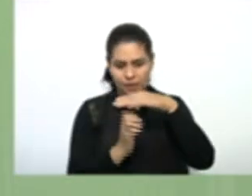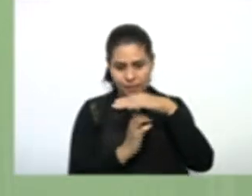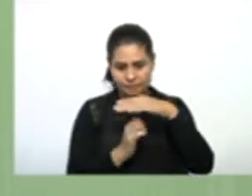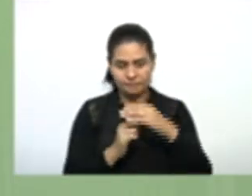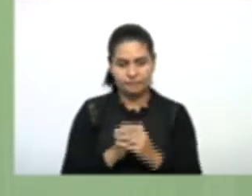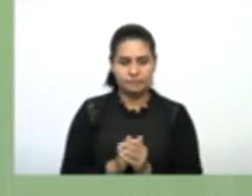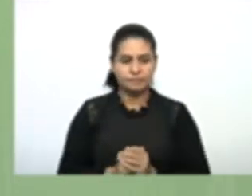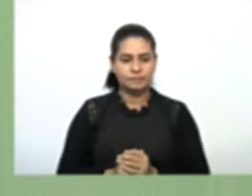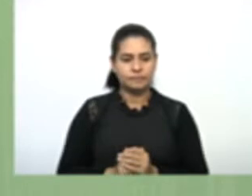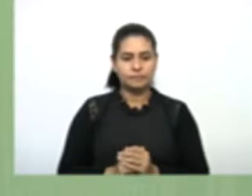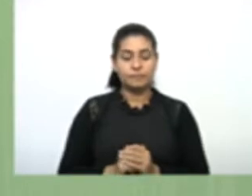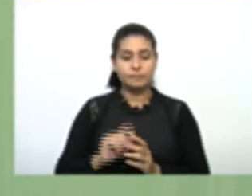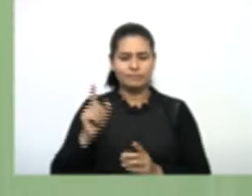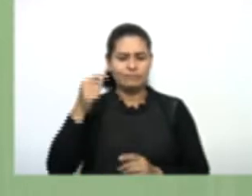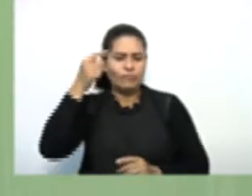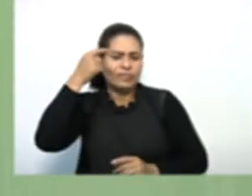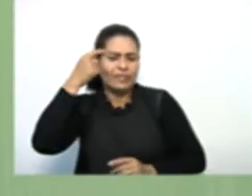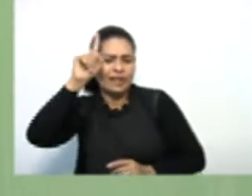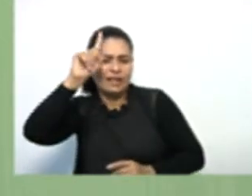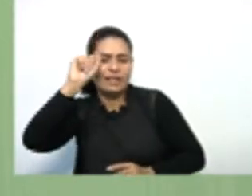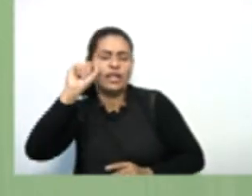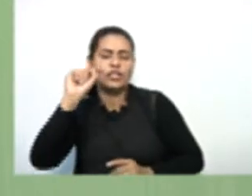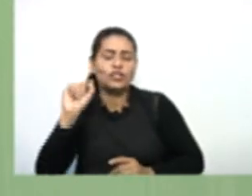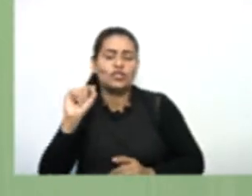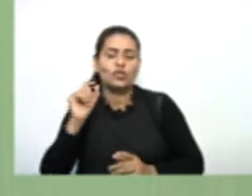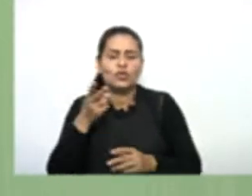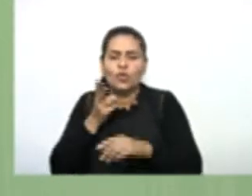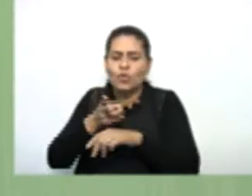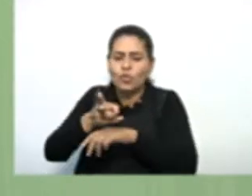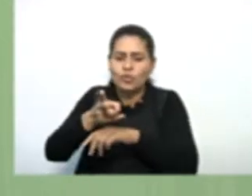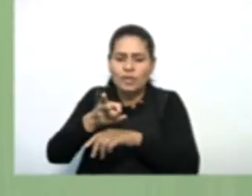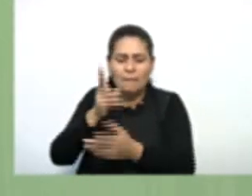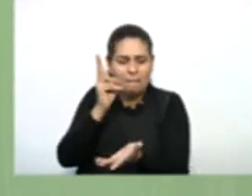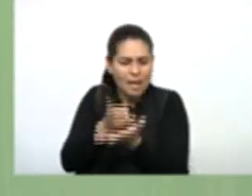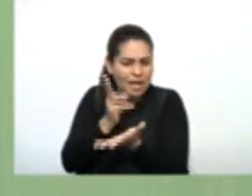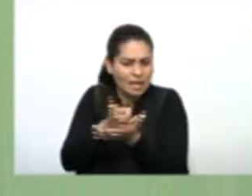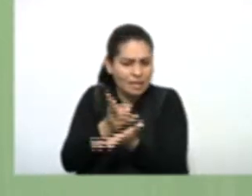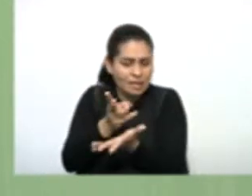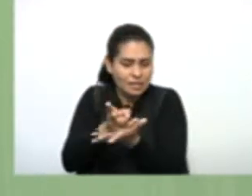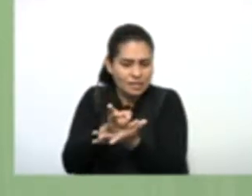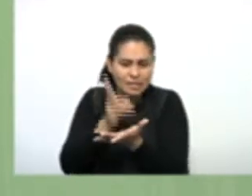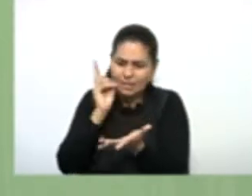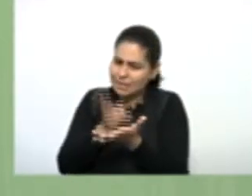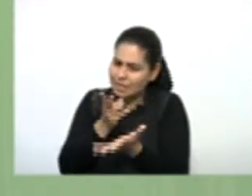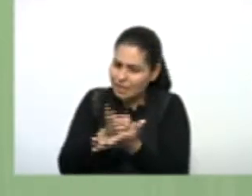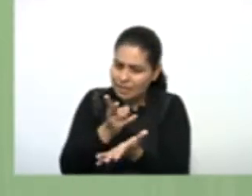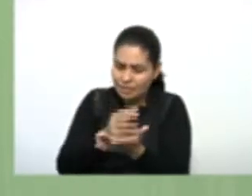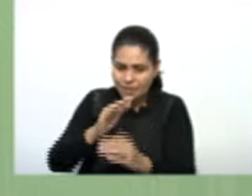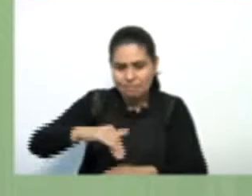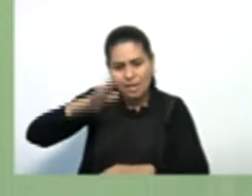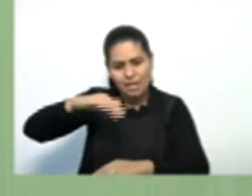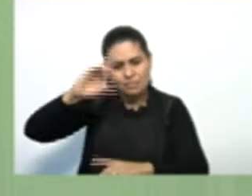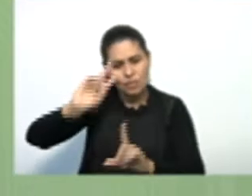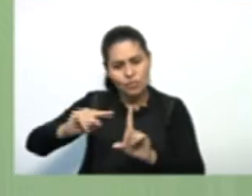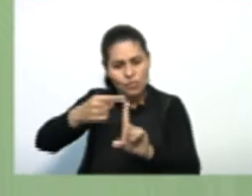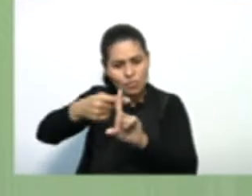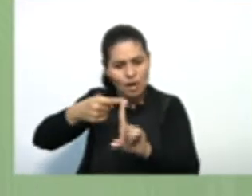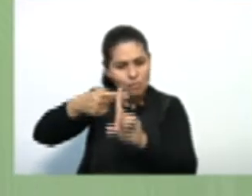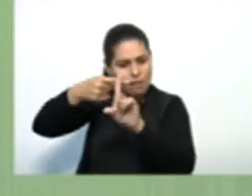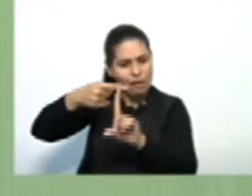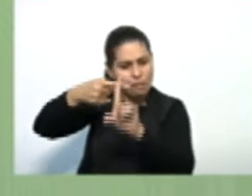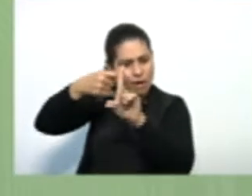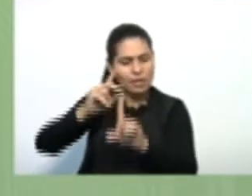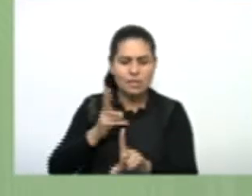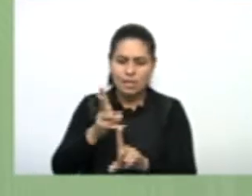pela empresa. A ideia aqui é a noção da constância. Esse aumento tem que ser constantemente aumentado. Não adianta só eu